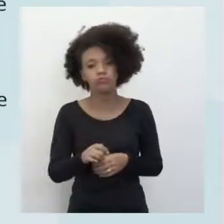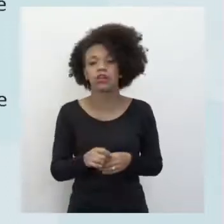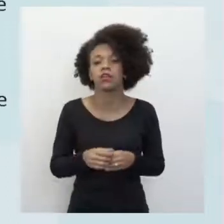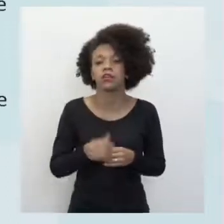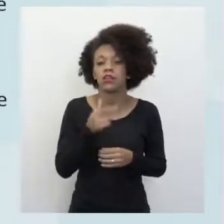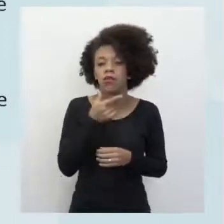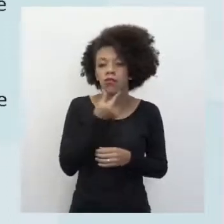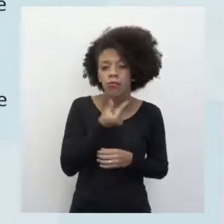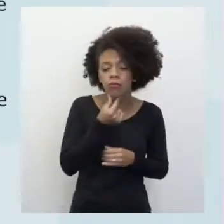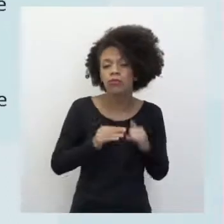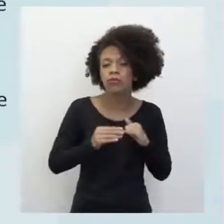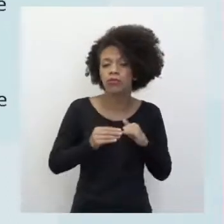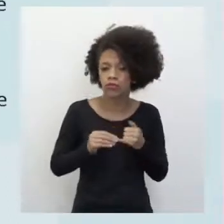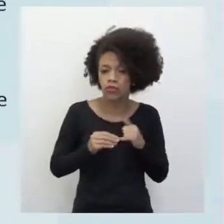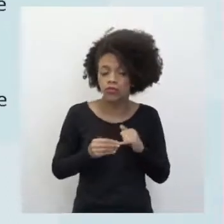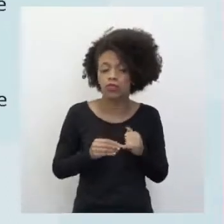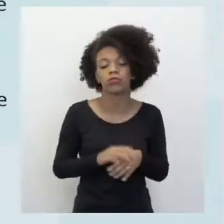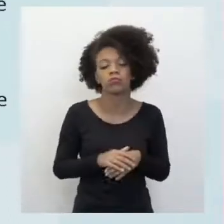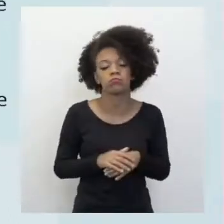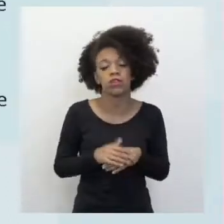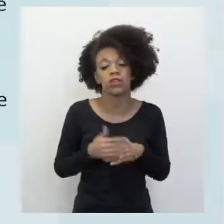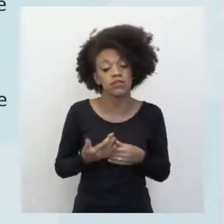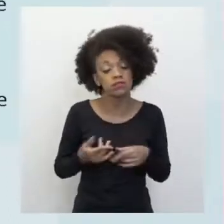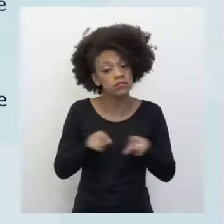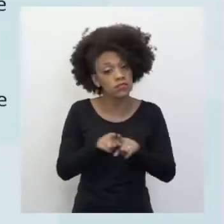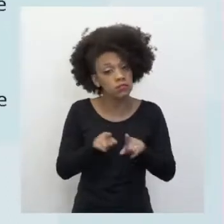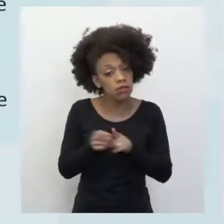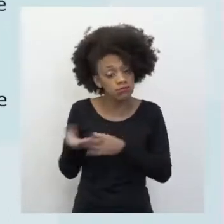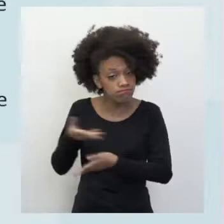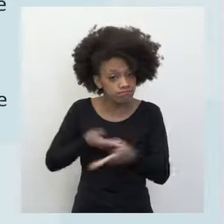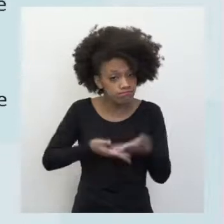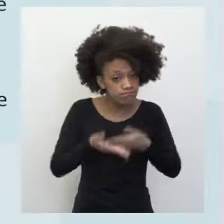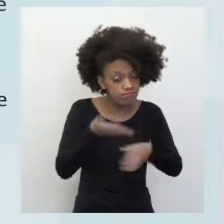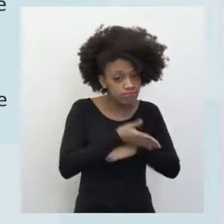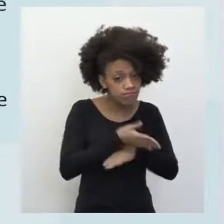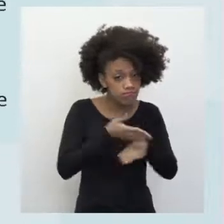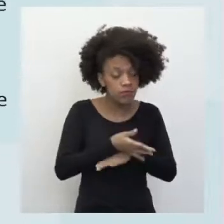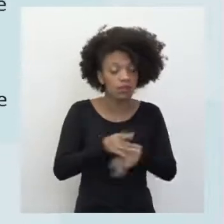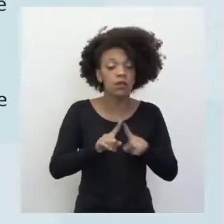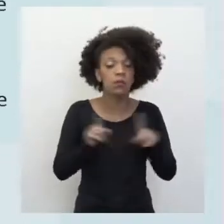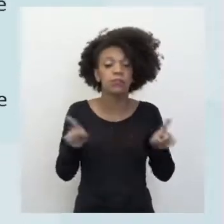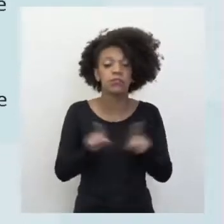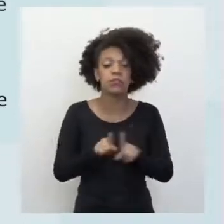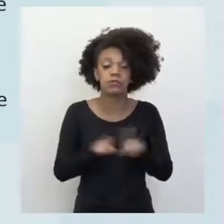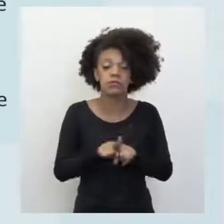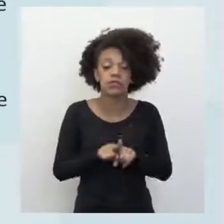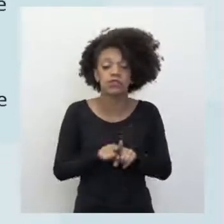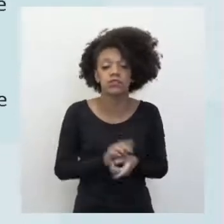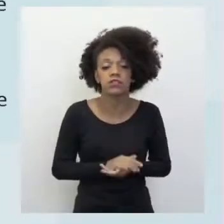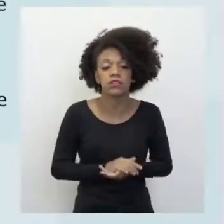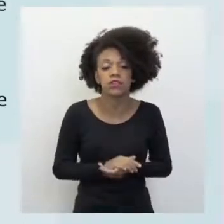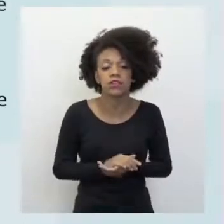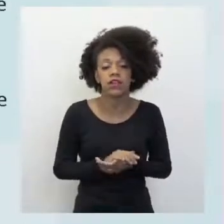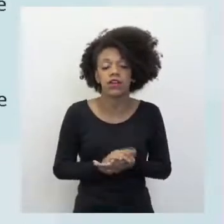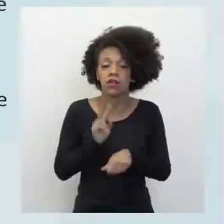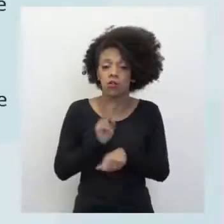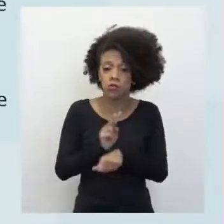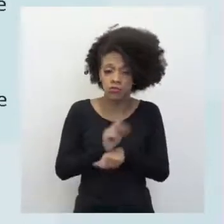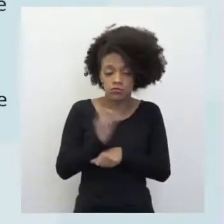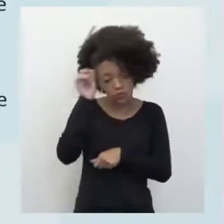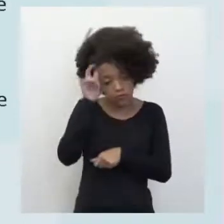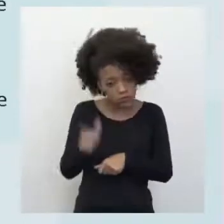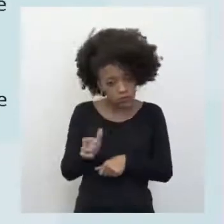função social do gênero conto, que não só o entretenimento, né? Mas também essa questão de conservação aí de